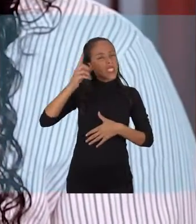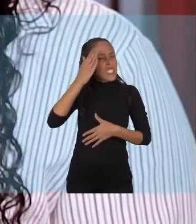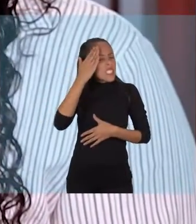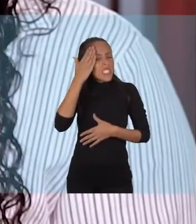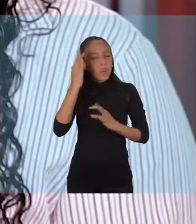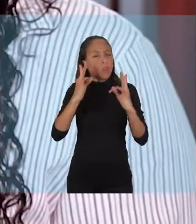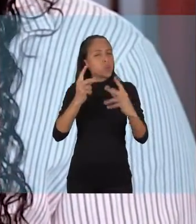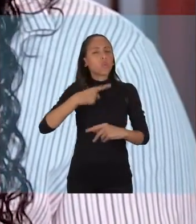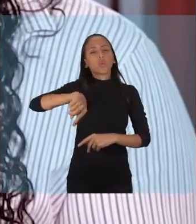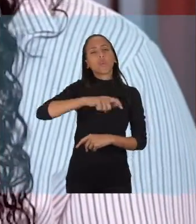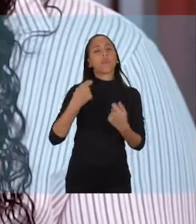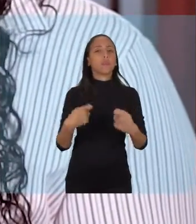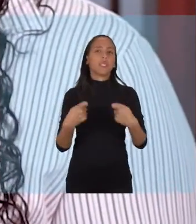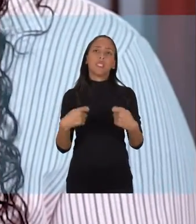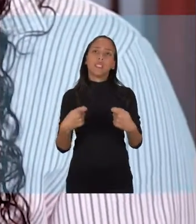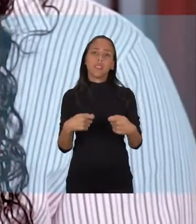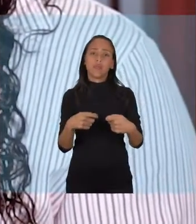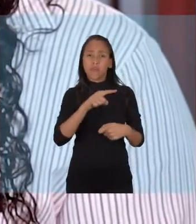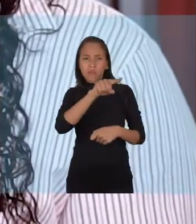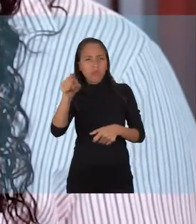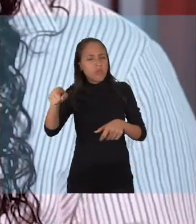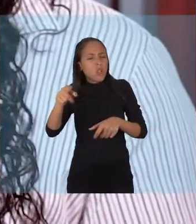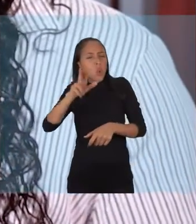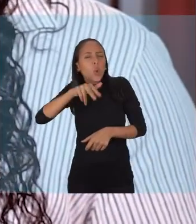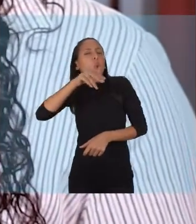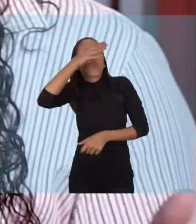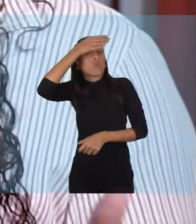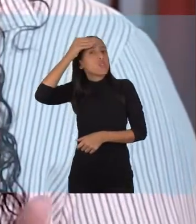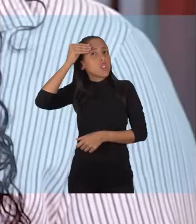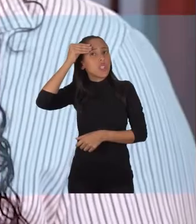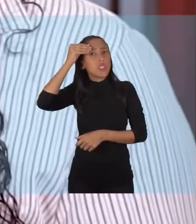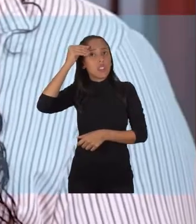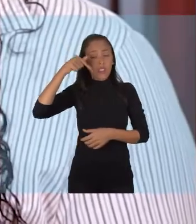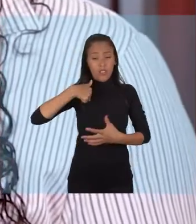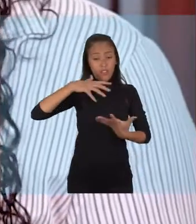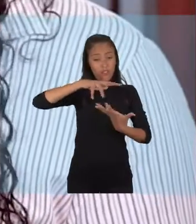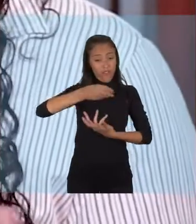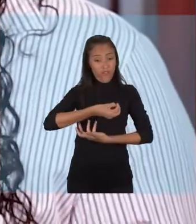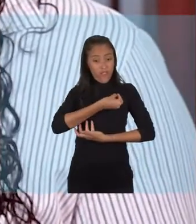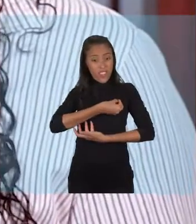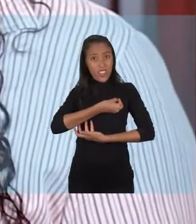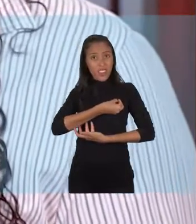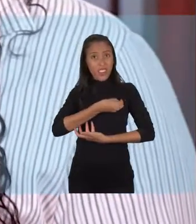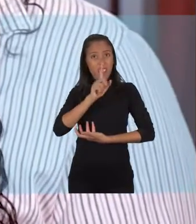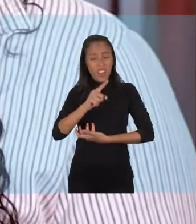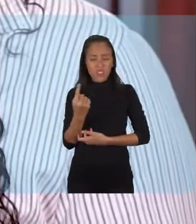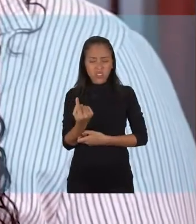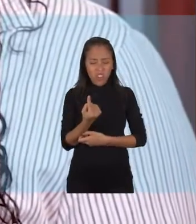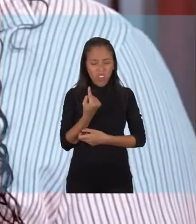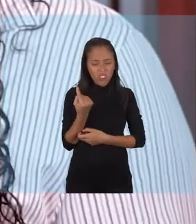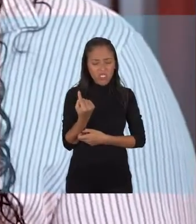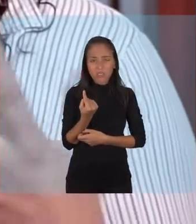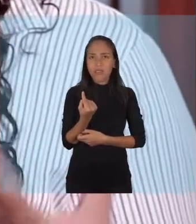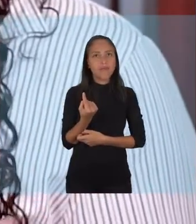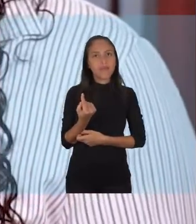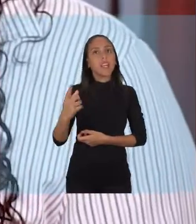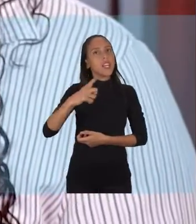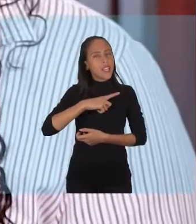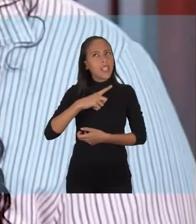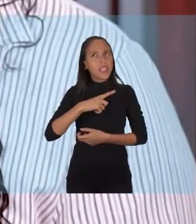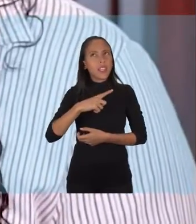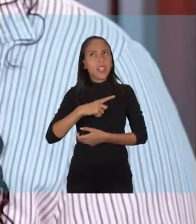precisa. Então, que ninguém se esqueça que essa passagem nossa pela Terra, ela não é uma passagem solitária. Existe